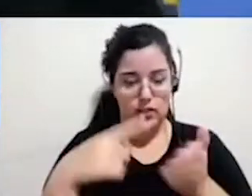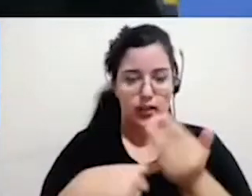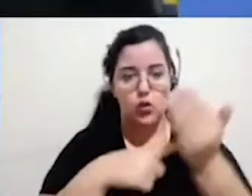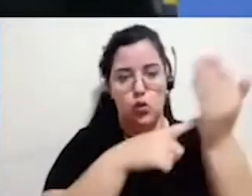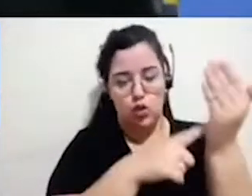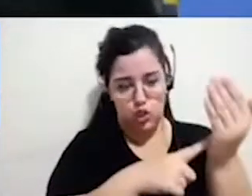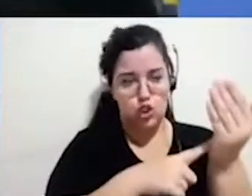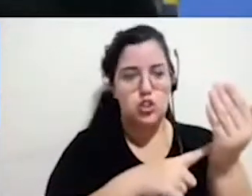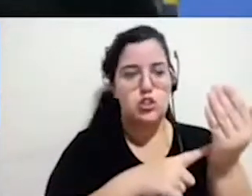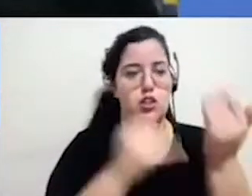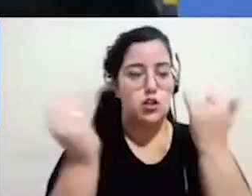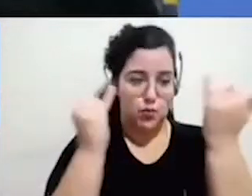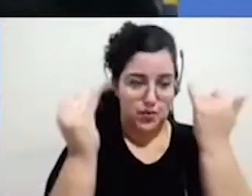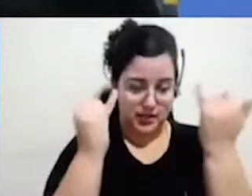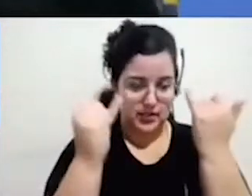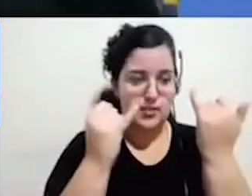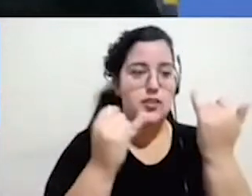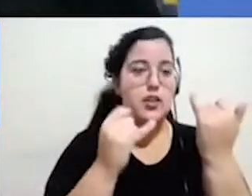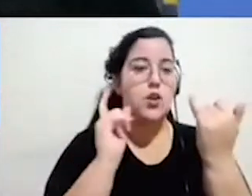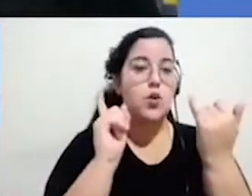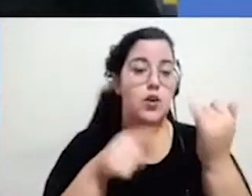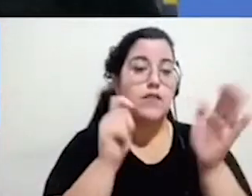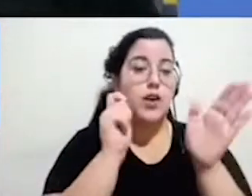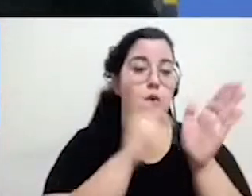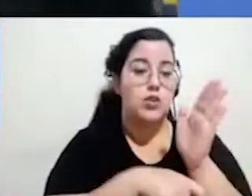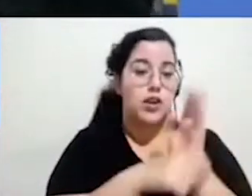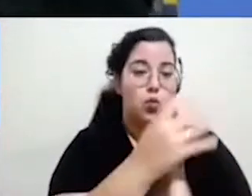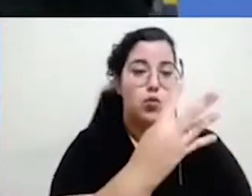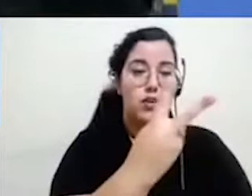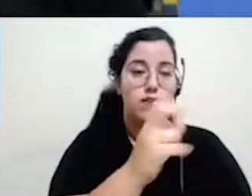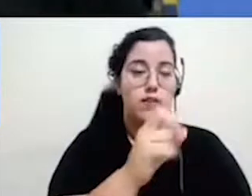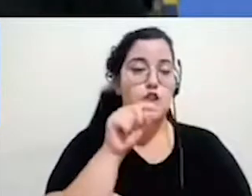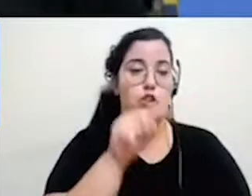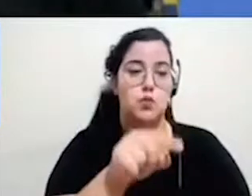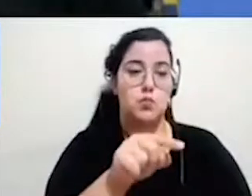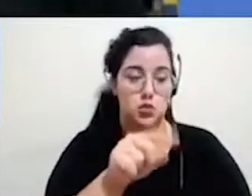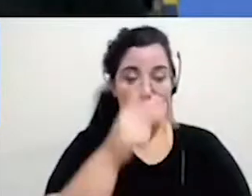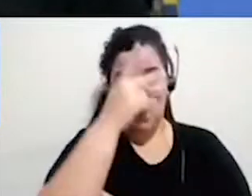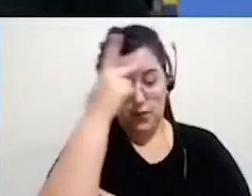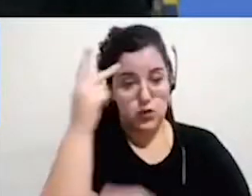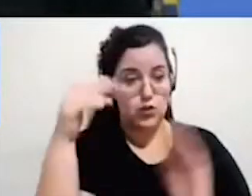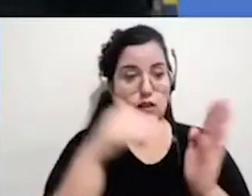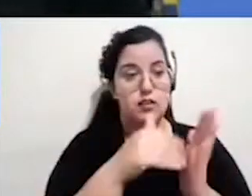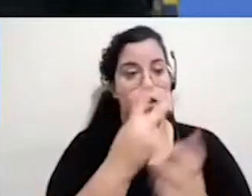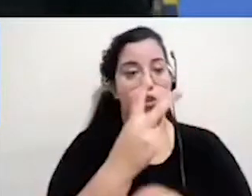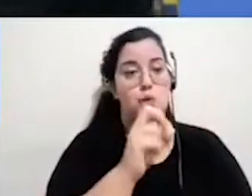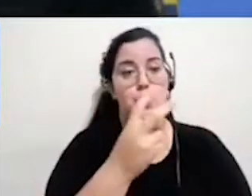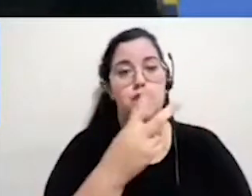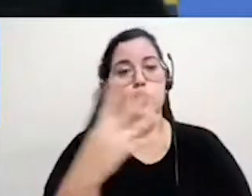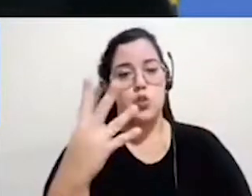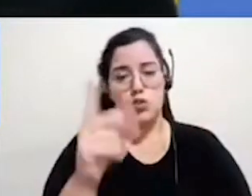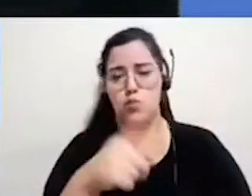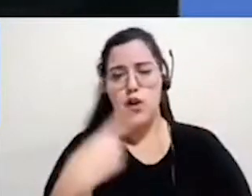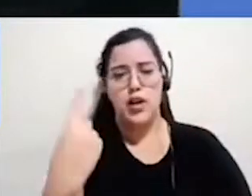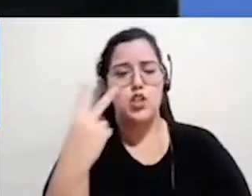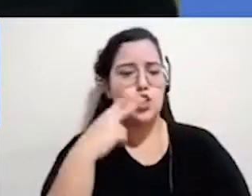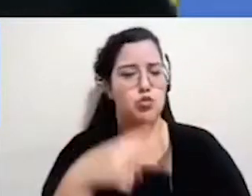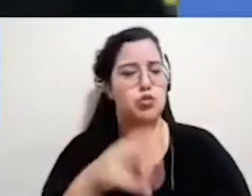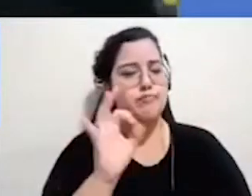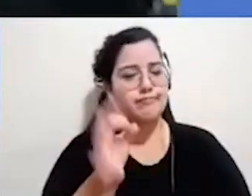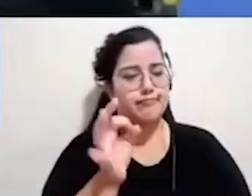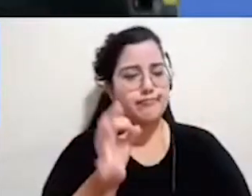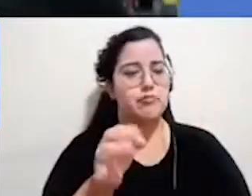o setor de tecnologia da informação vai ter que contratar 420 mil pessoas até 2024. E a gente está olhando para um cenário em que, no meio